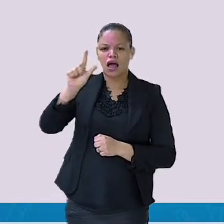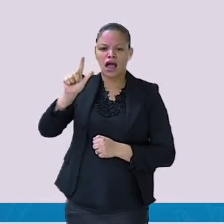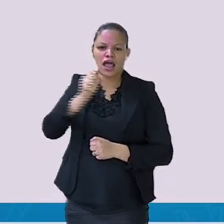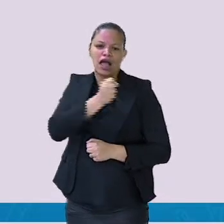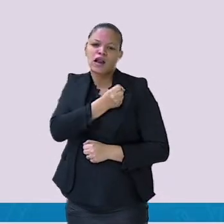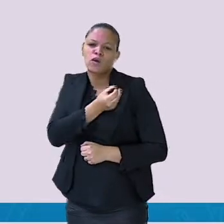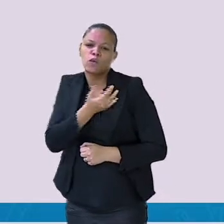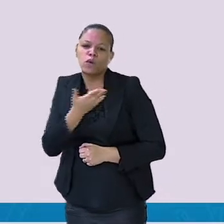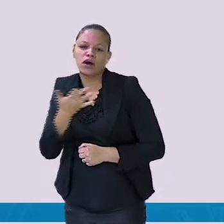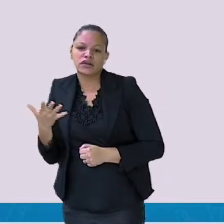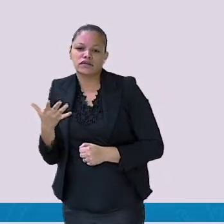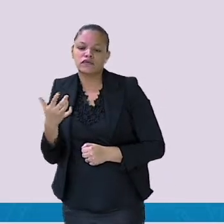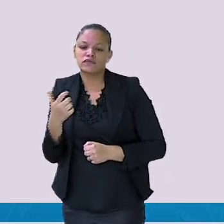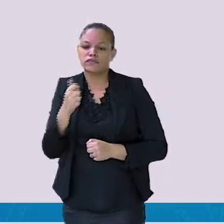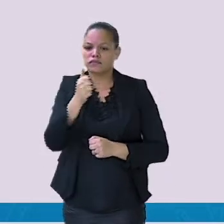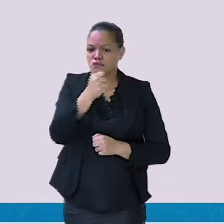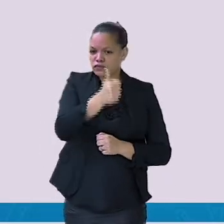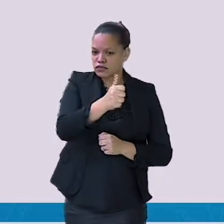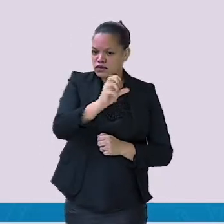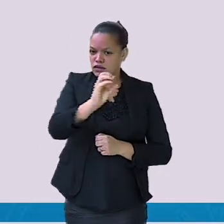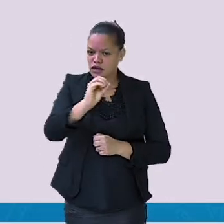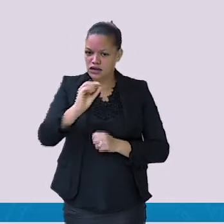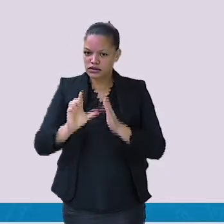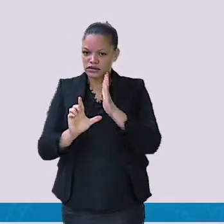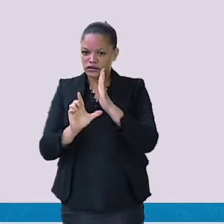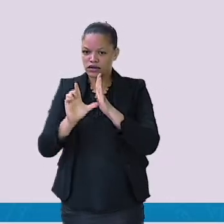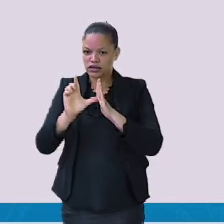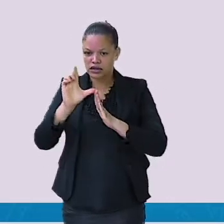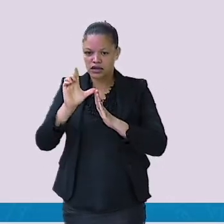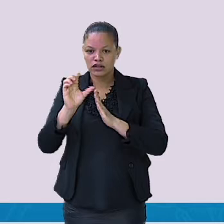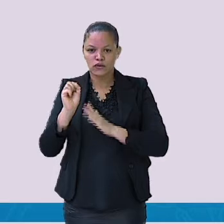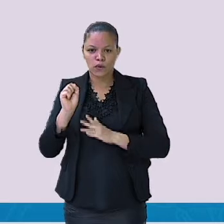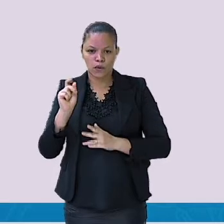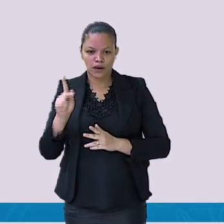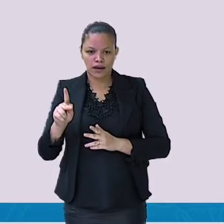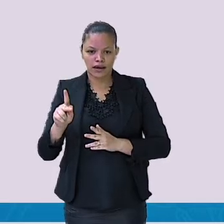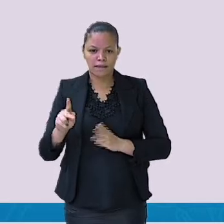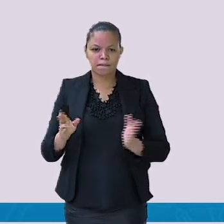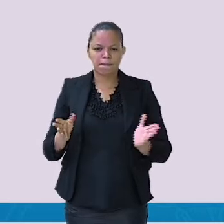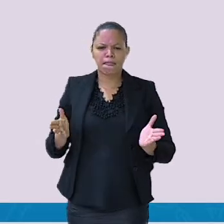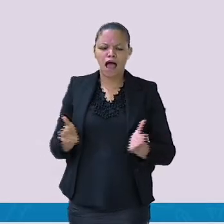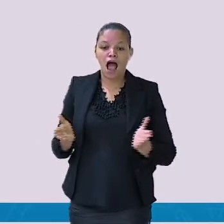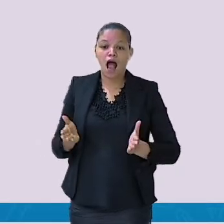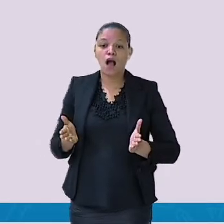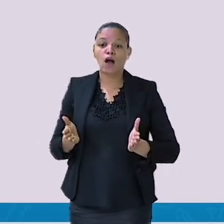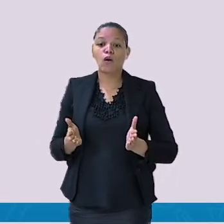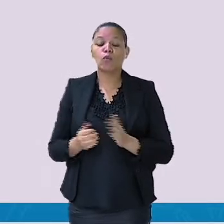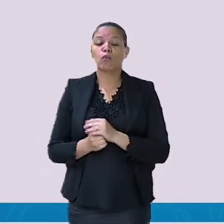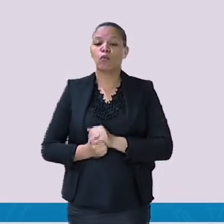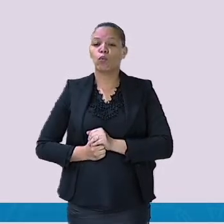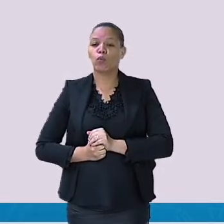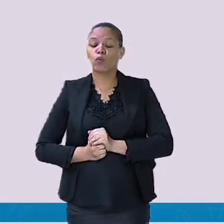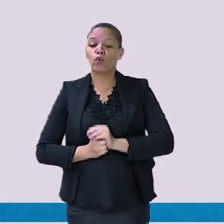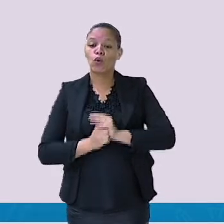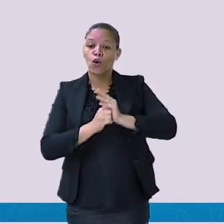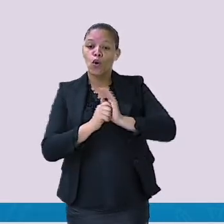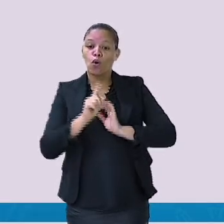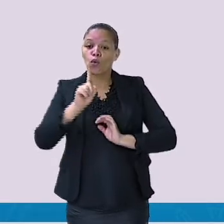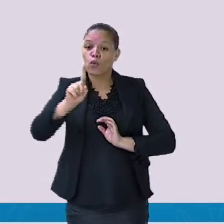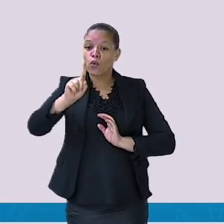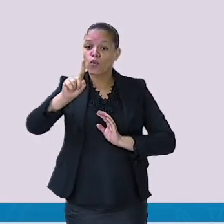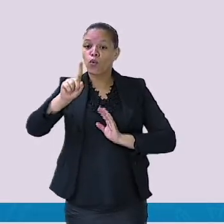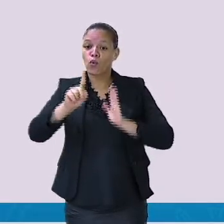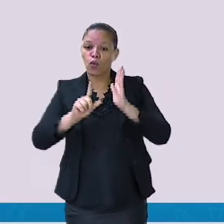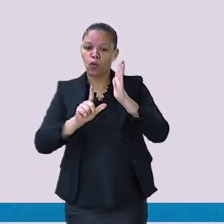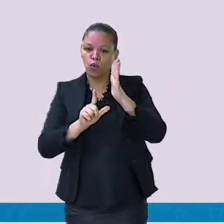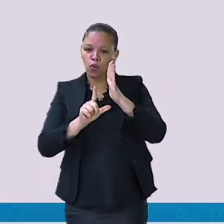é o litro. O litro ele é representado pela letra L, eu vou fazê-lo aqui numa cor diferente para